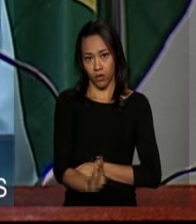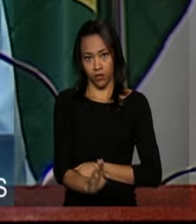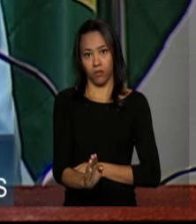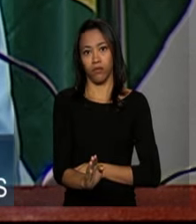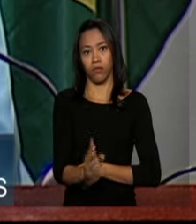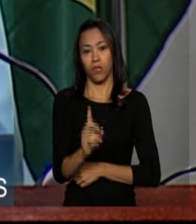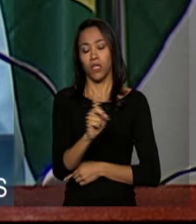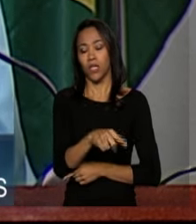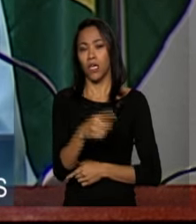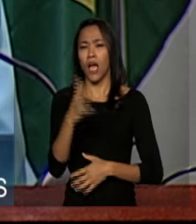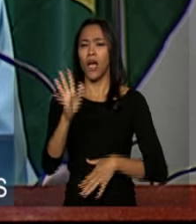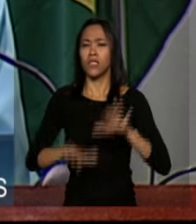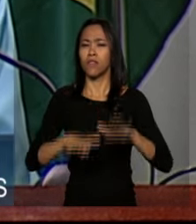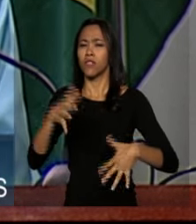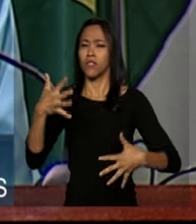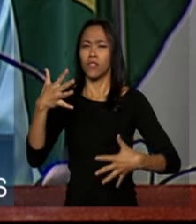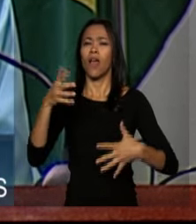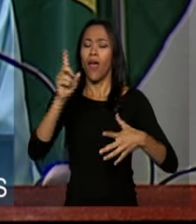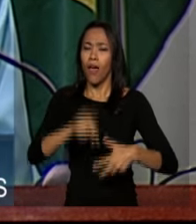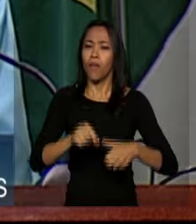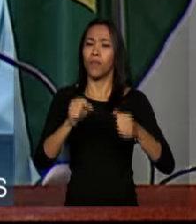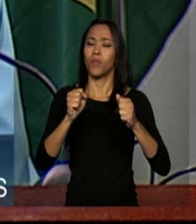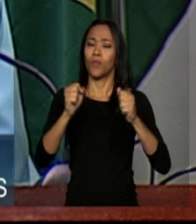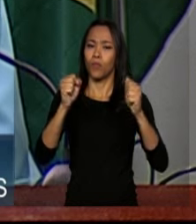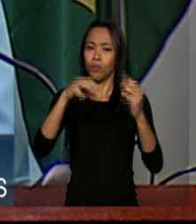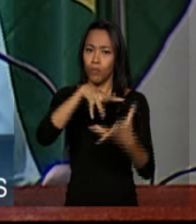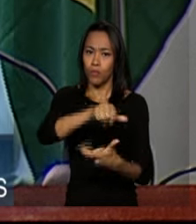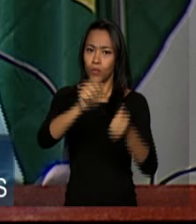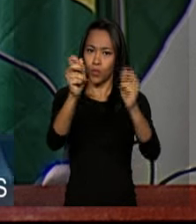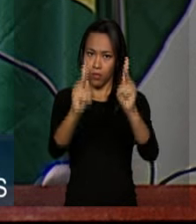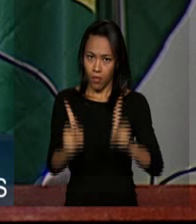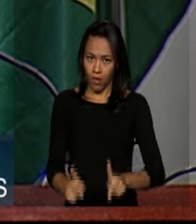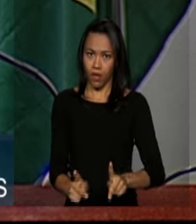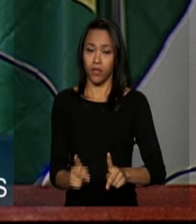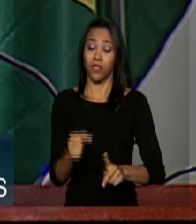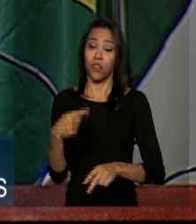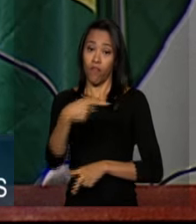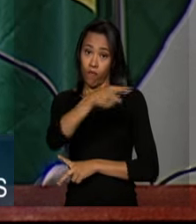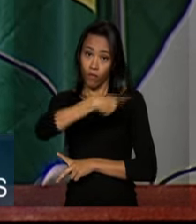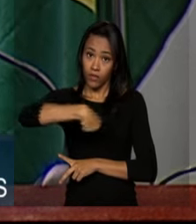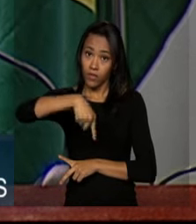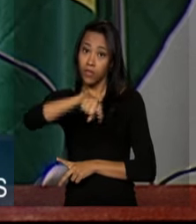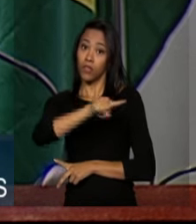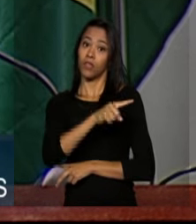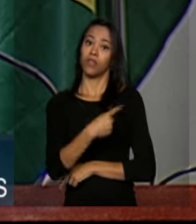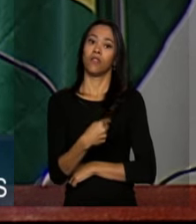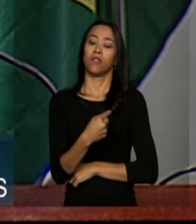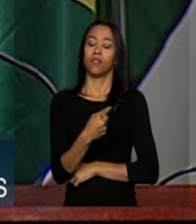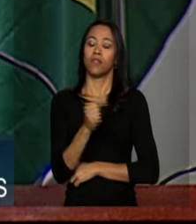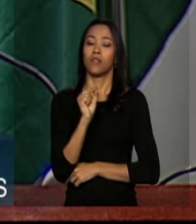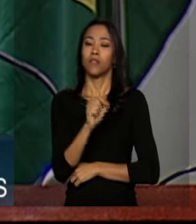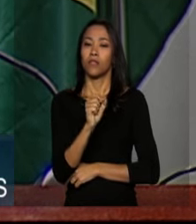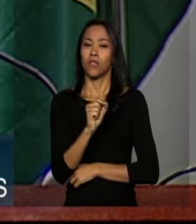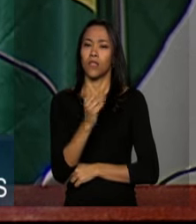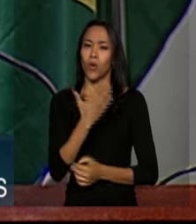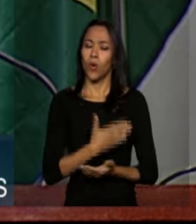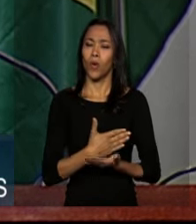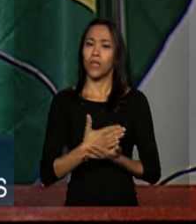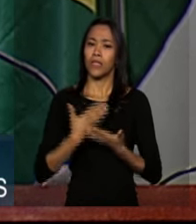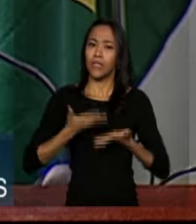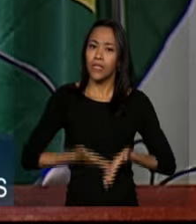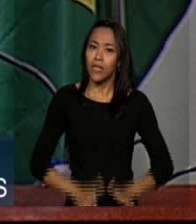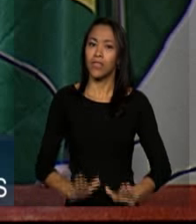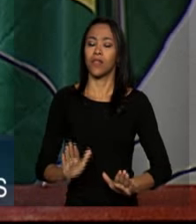com o fortalecimento de um mundo de paz. A geração de vocês nasceu, cresceu e